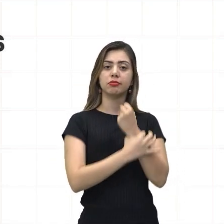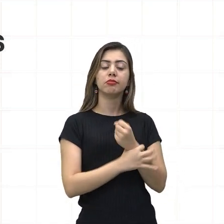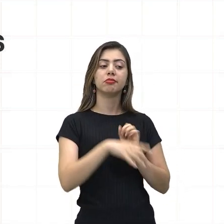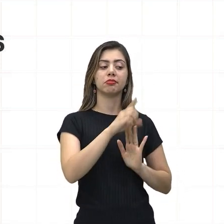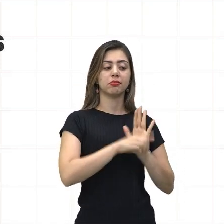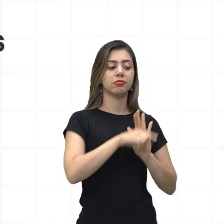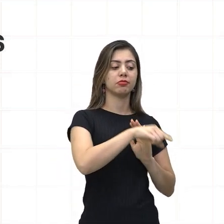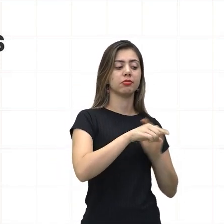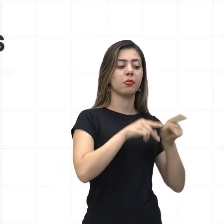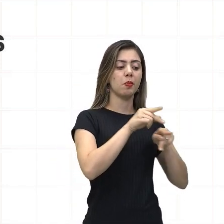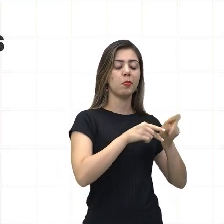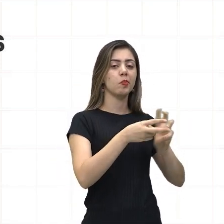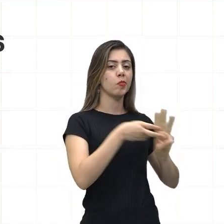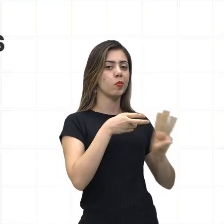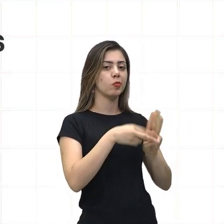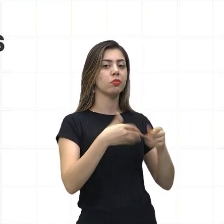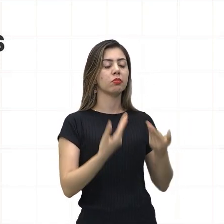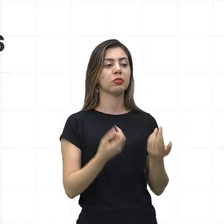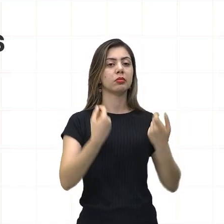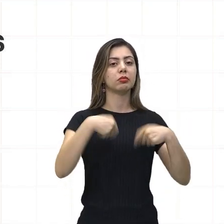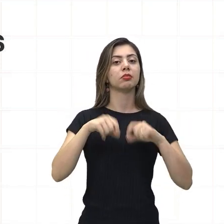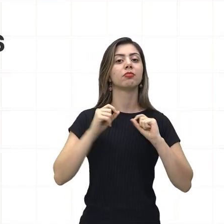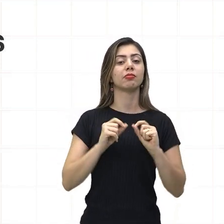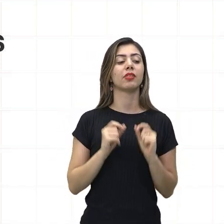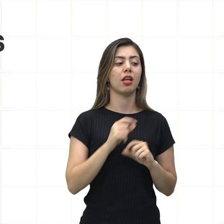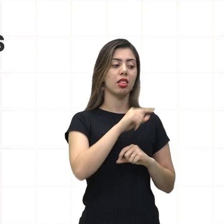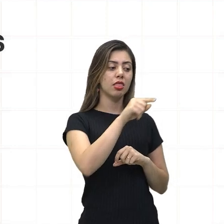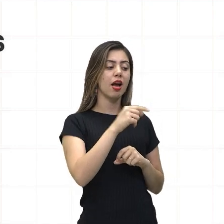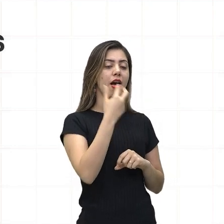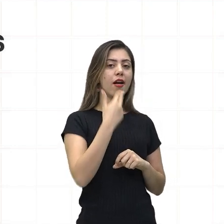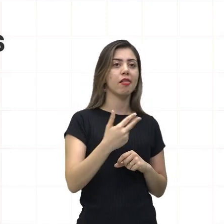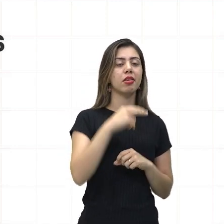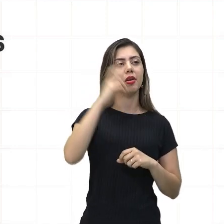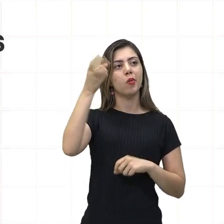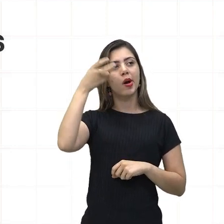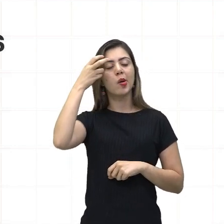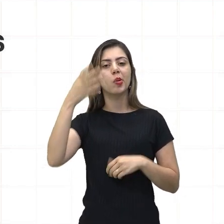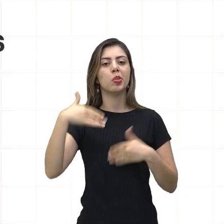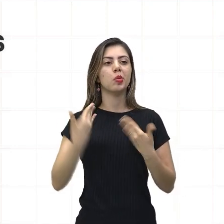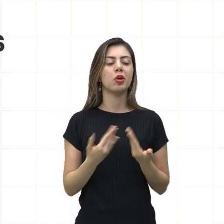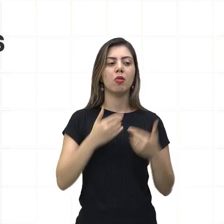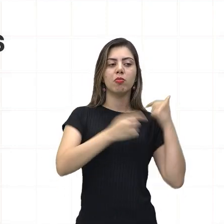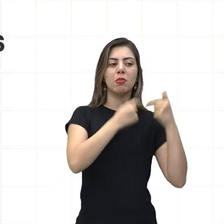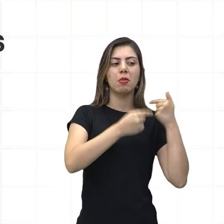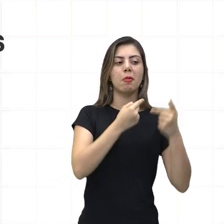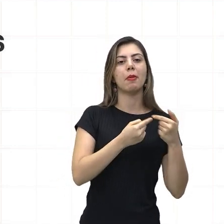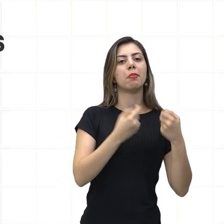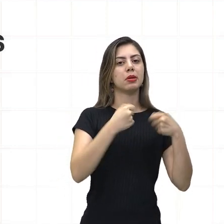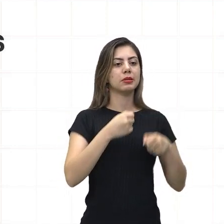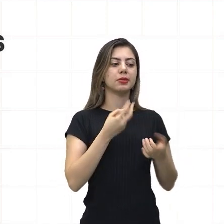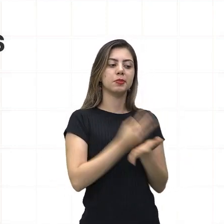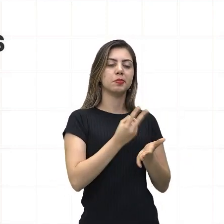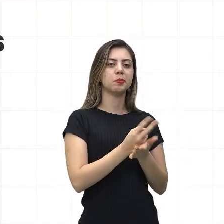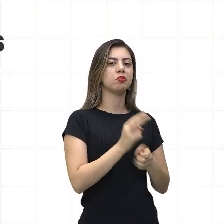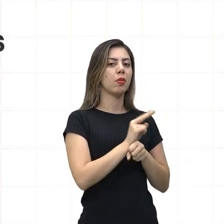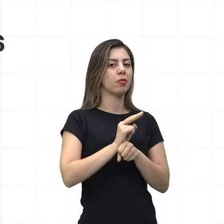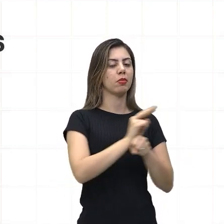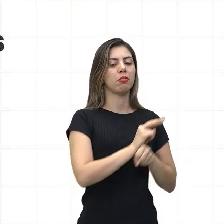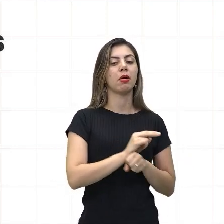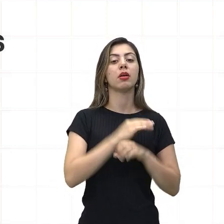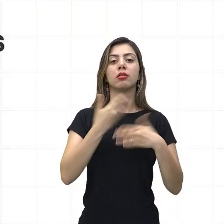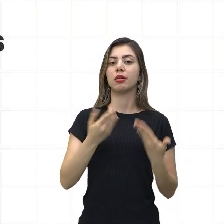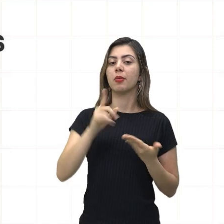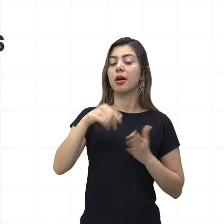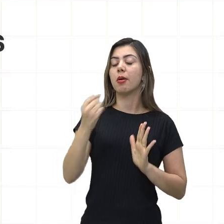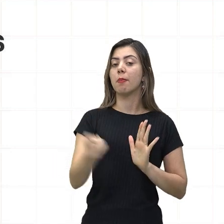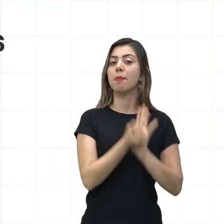povos indígenas à preservação de suas línguas, culturas e tradições. Outro importante marco,